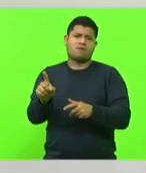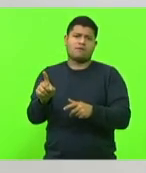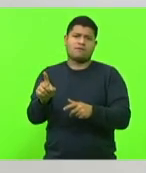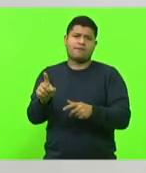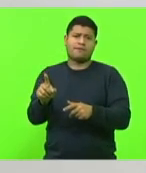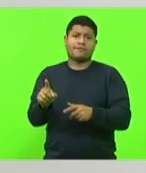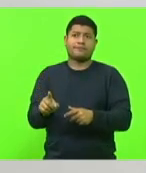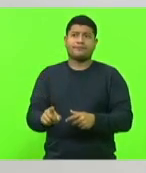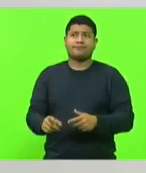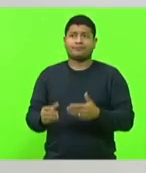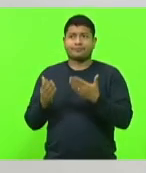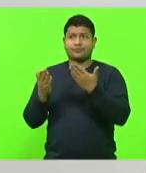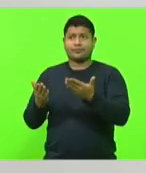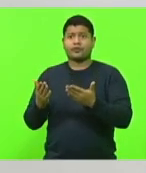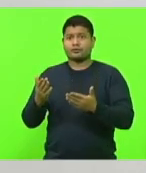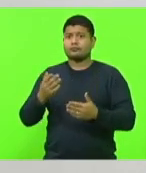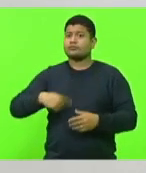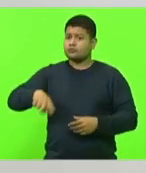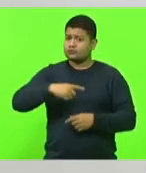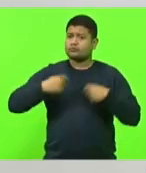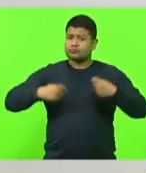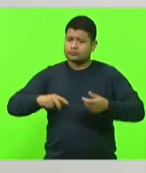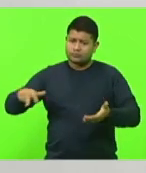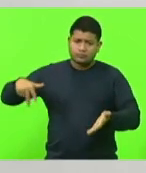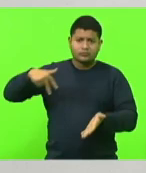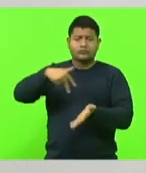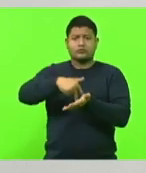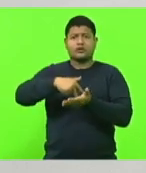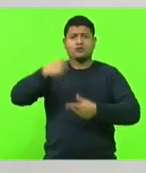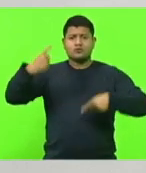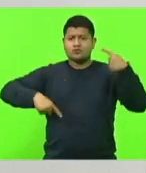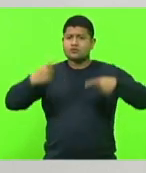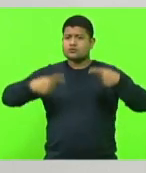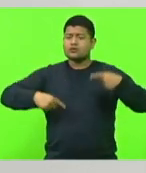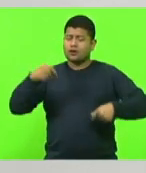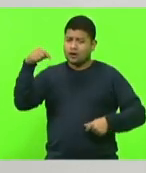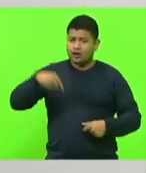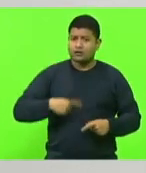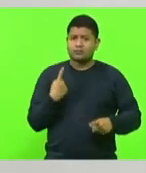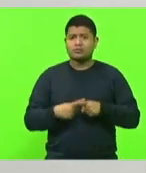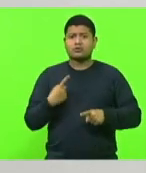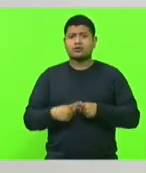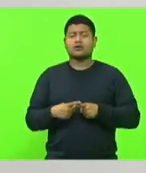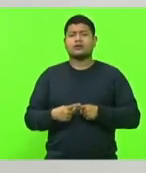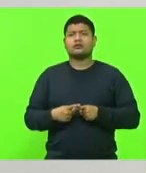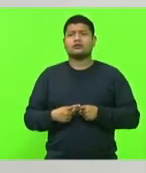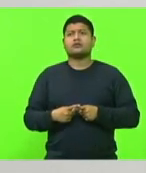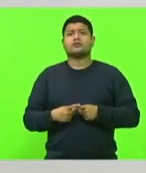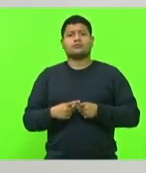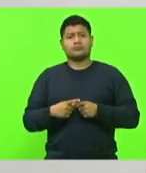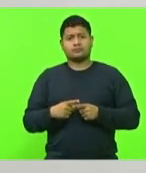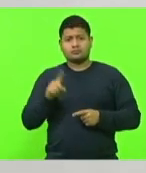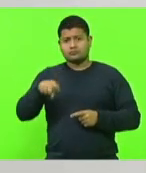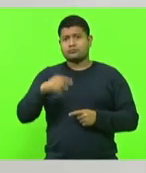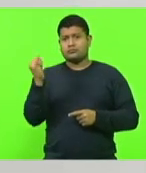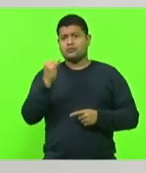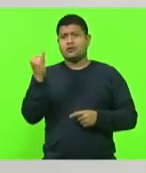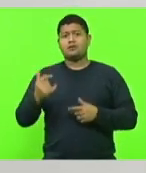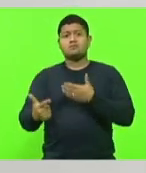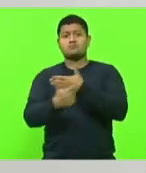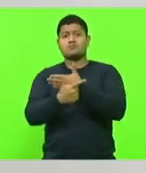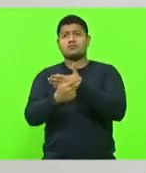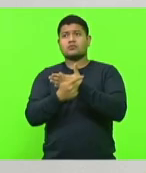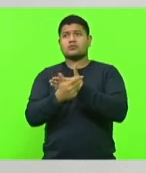E isto vale nós trazermos aqui essa discussão, deputado Frigo, porque é importante a gente discutir esse papel, porque